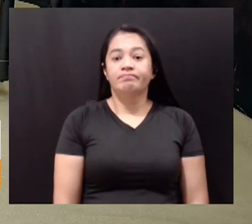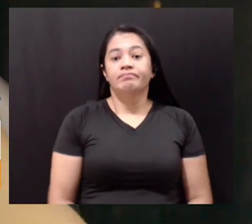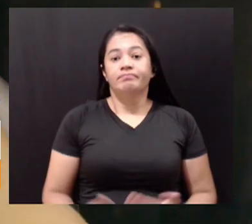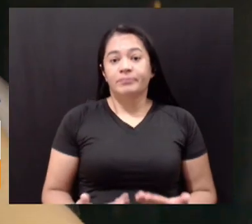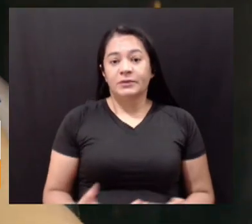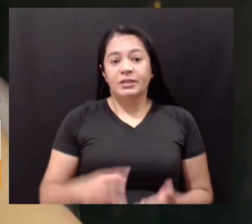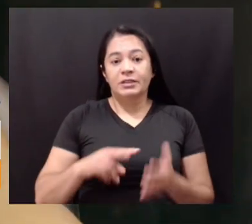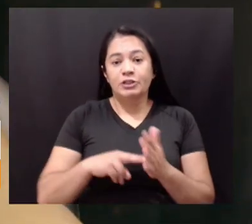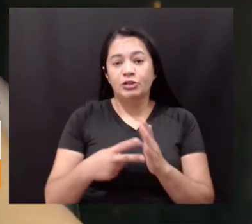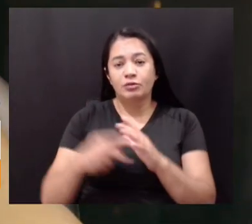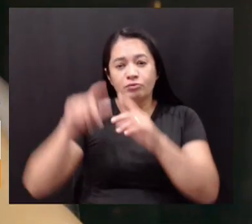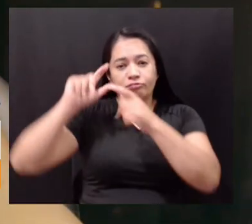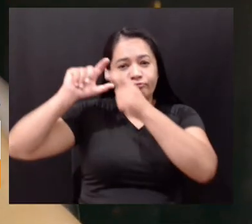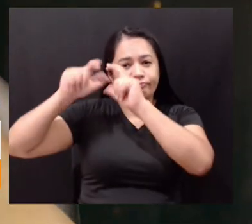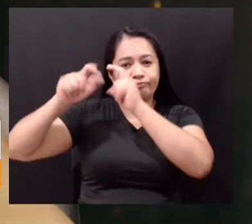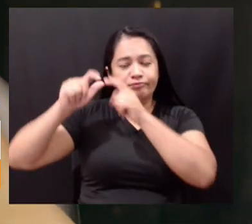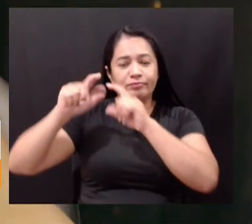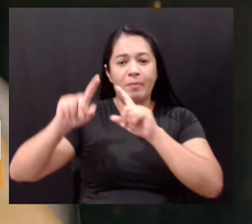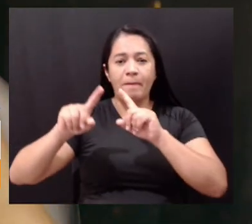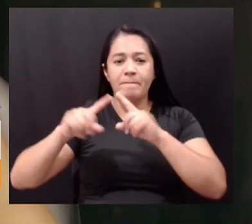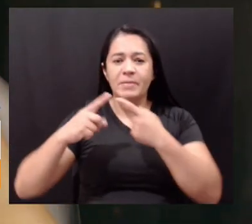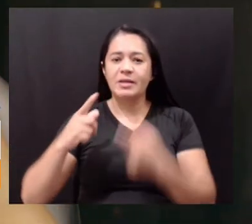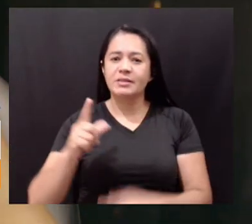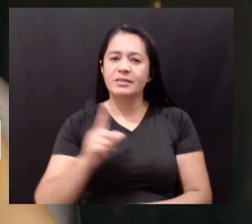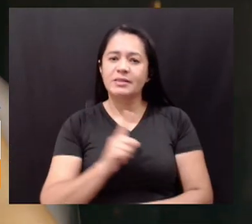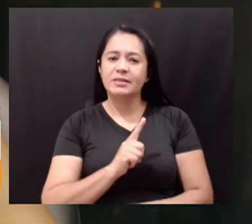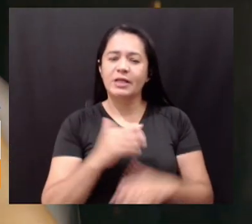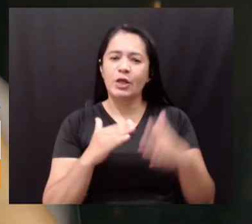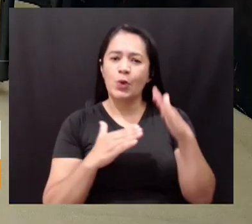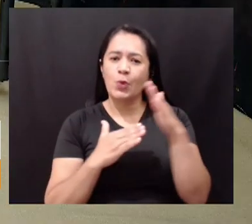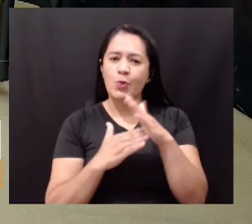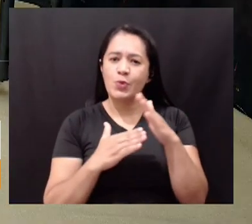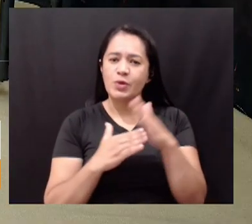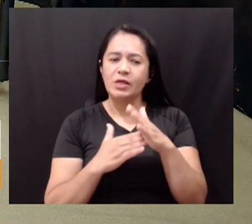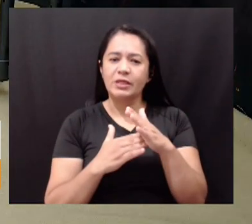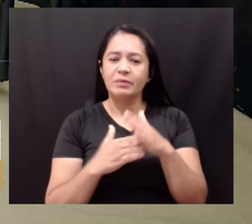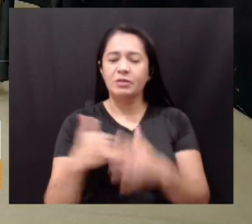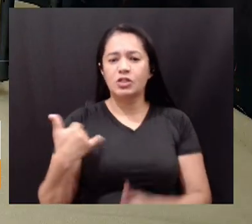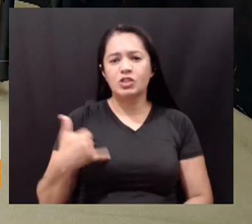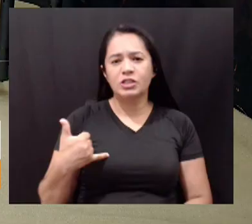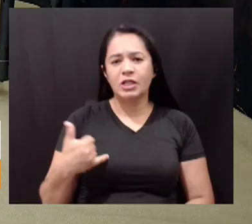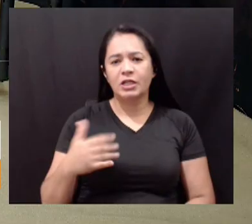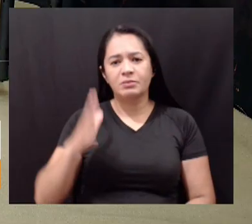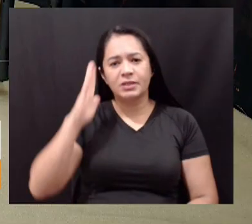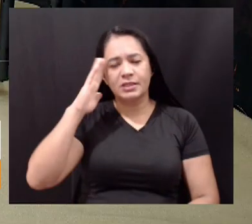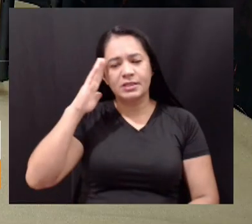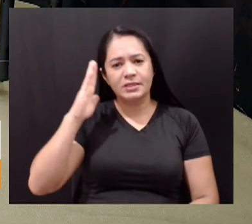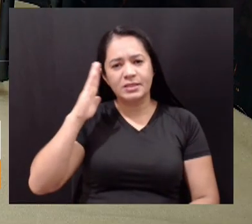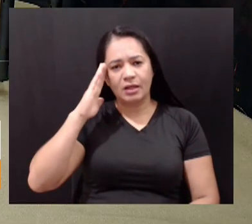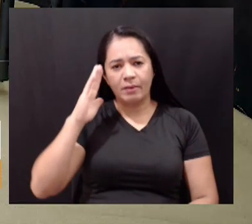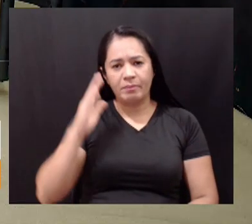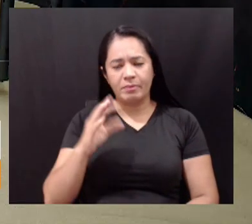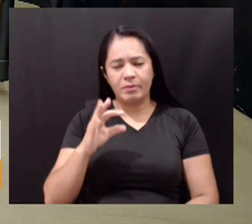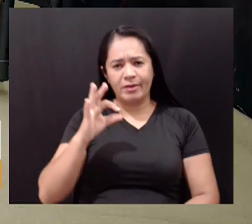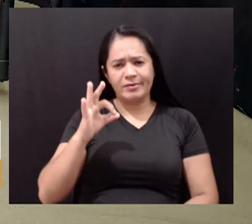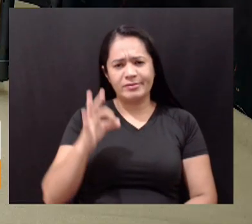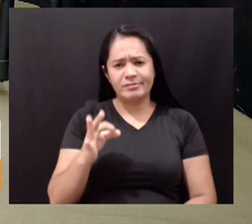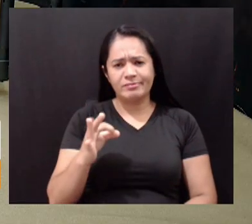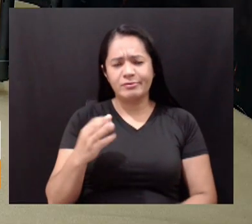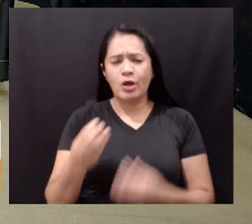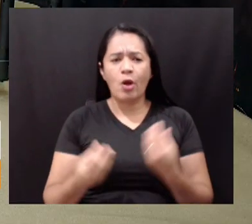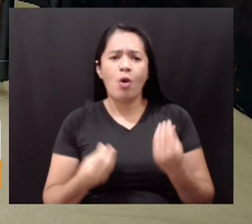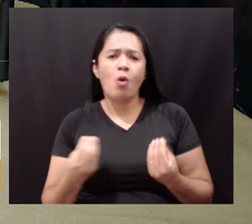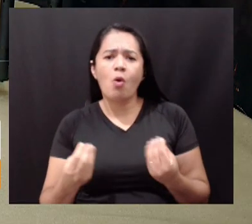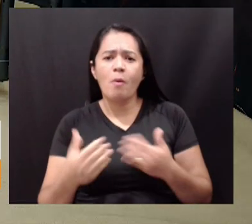tem um limite, assim, de idade para ser considerado um adolescente? Que a partir de que